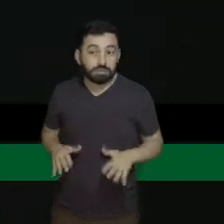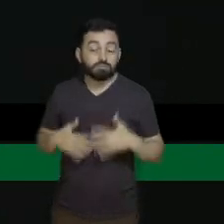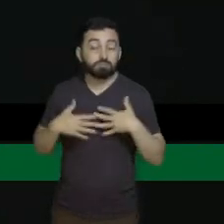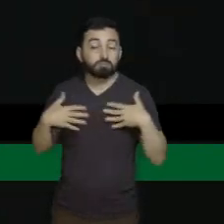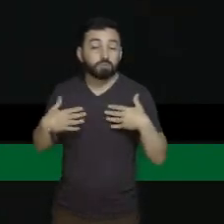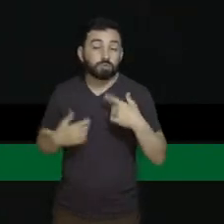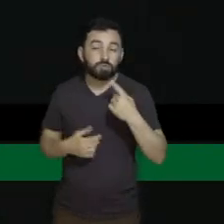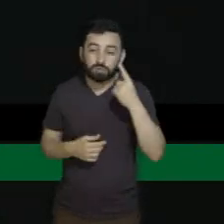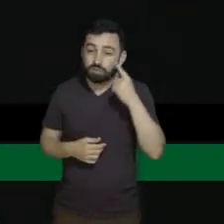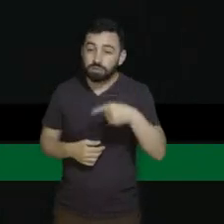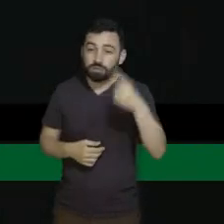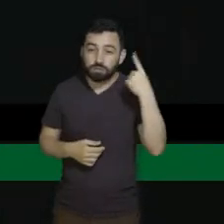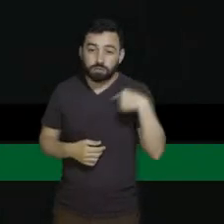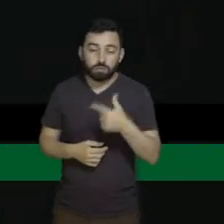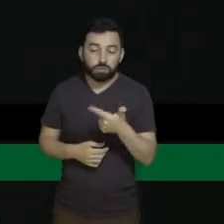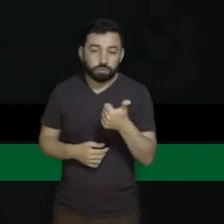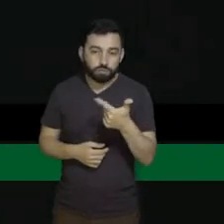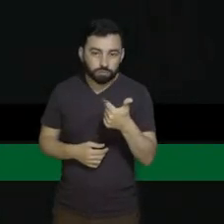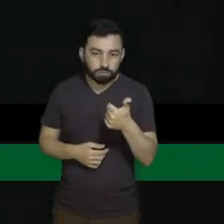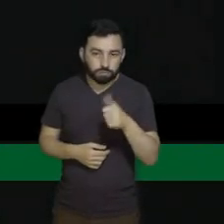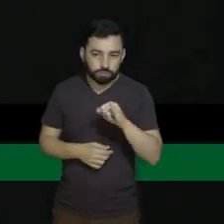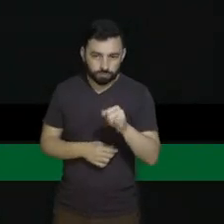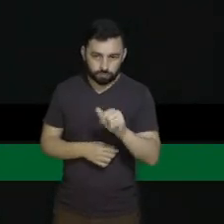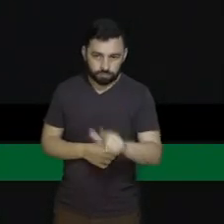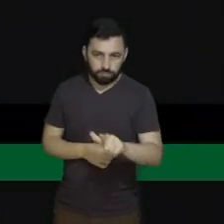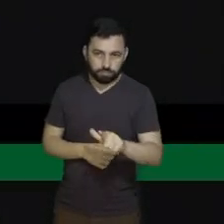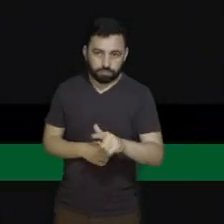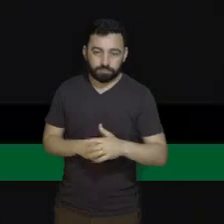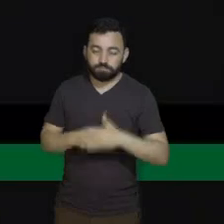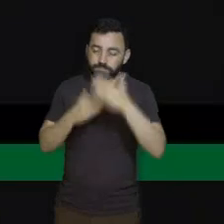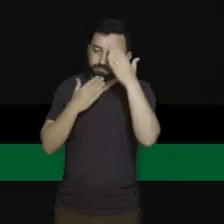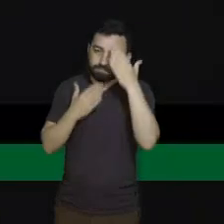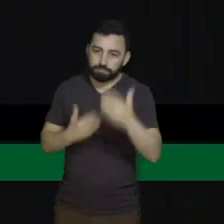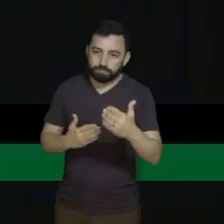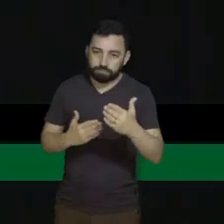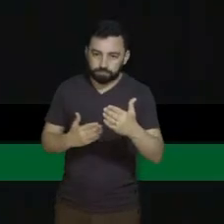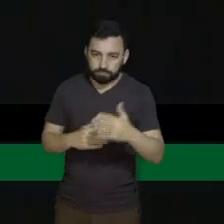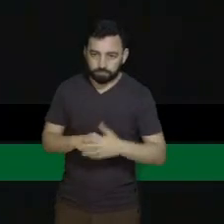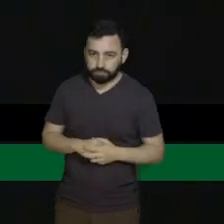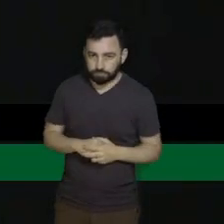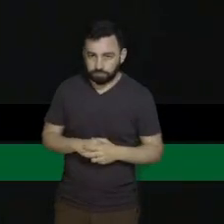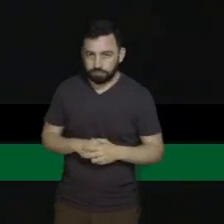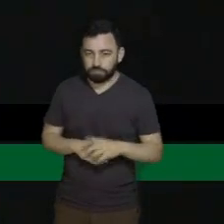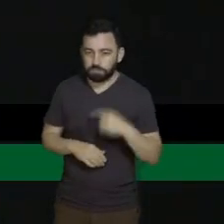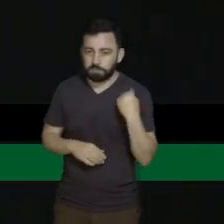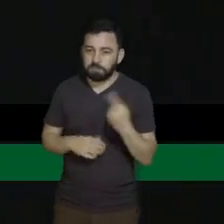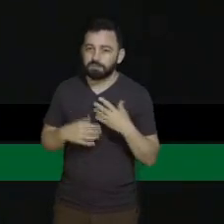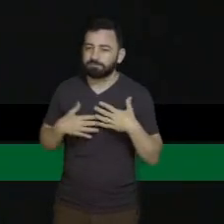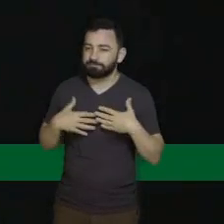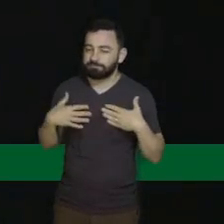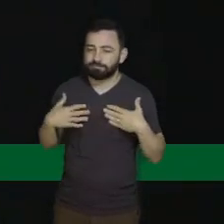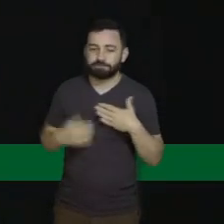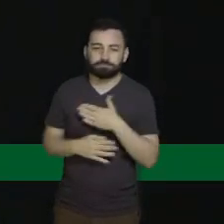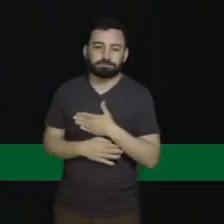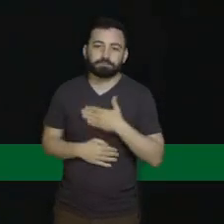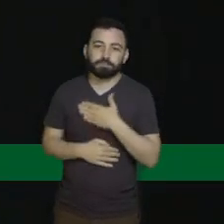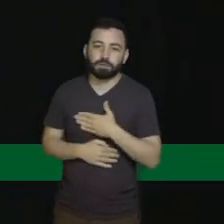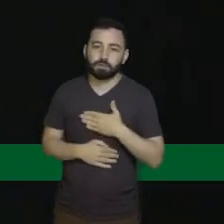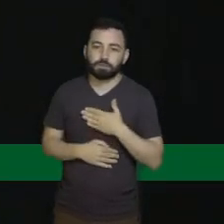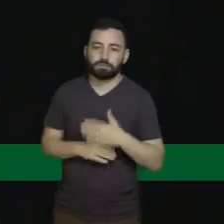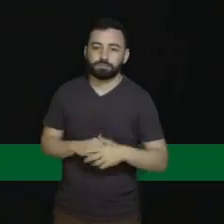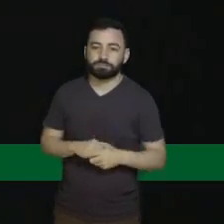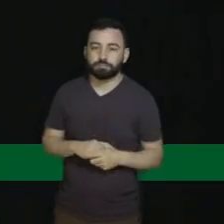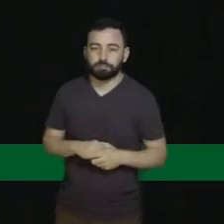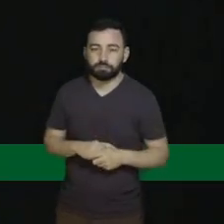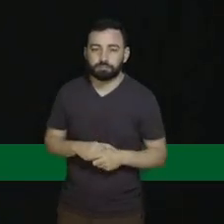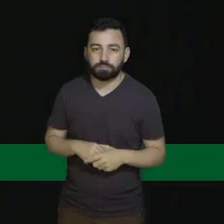dia 12 de julho aqui em Chapecó. Muito obrigado. A UFFS ficou muito honrada com esta homenagem.